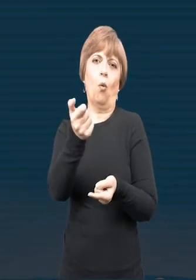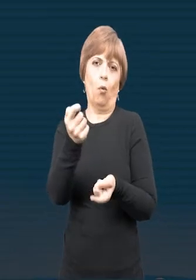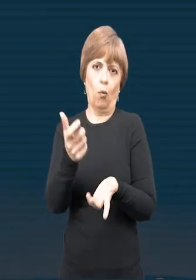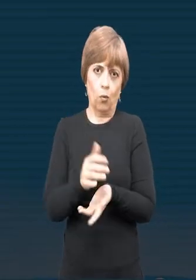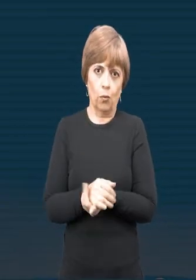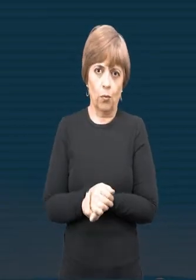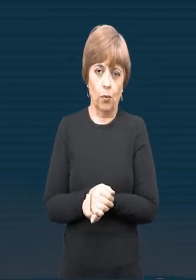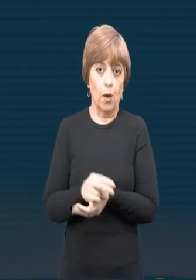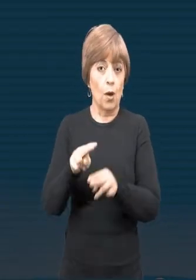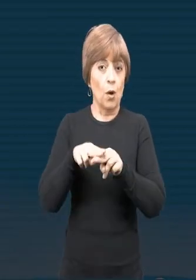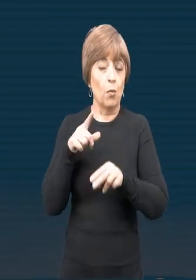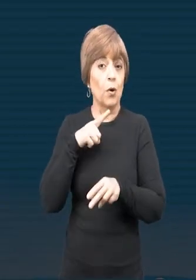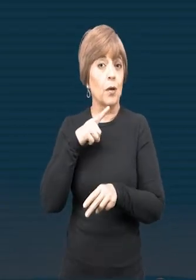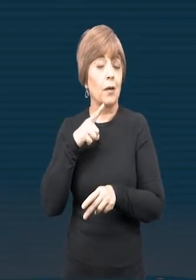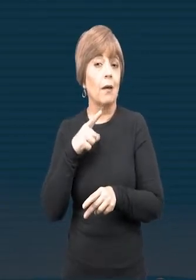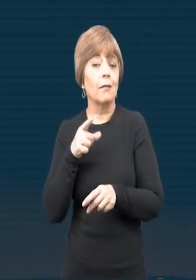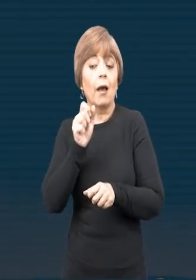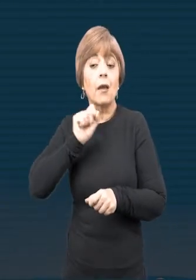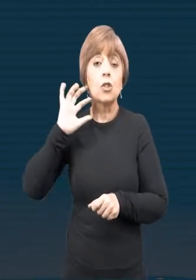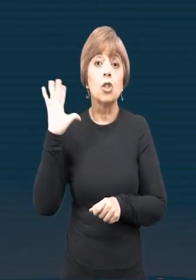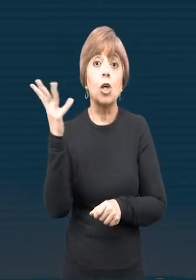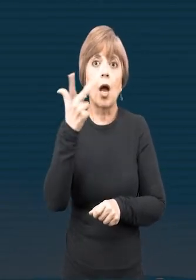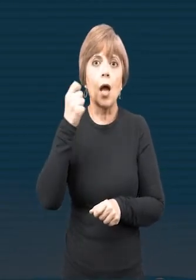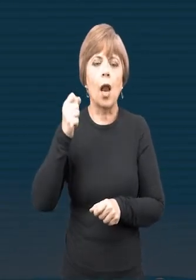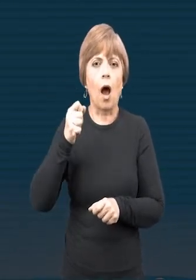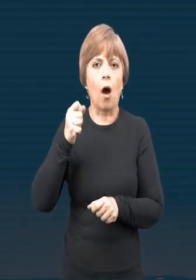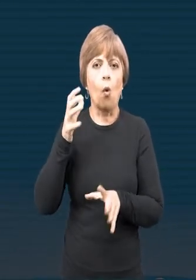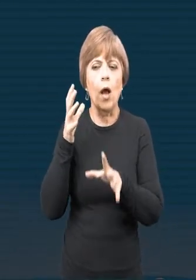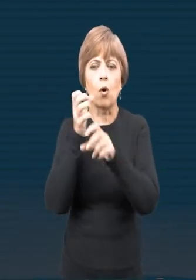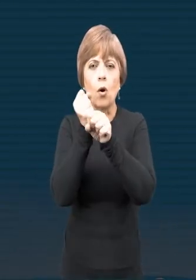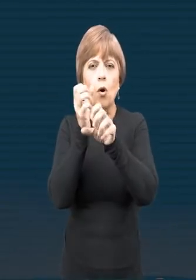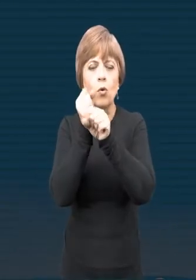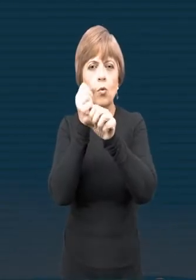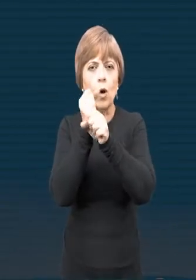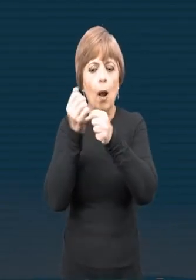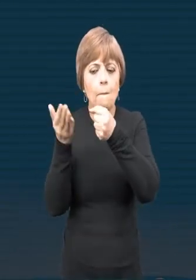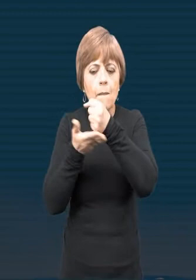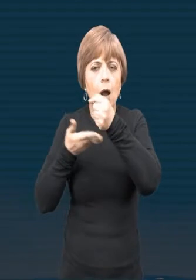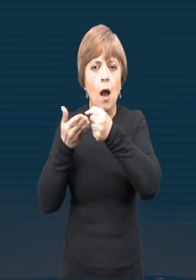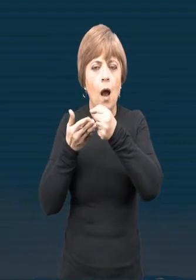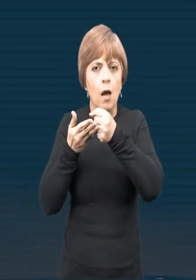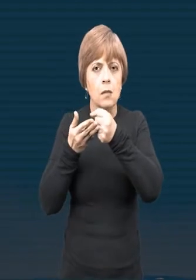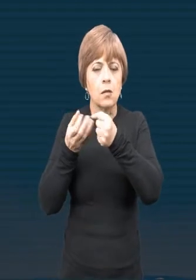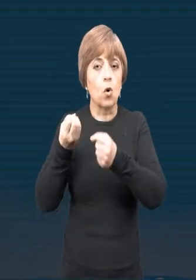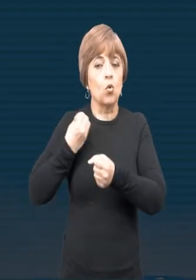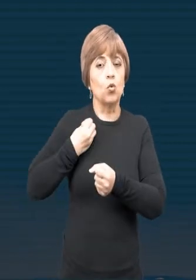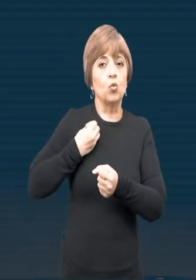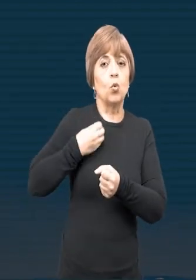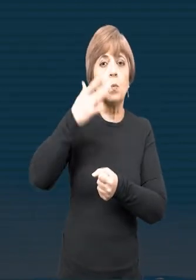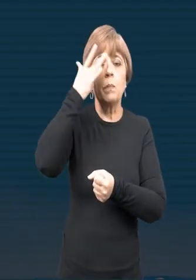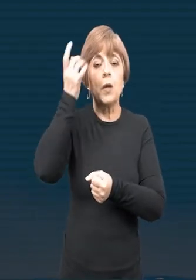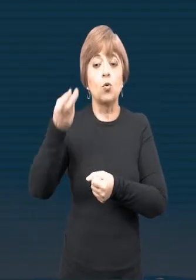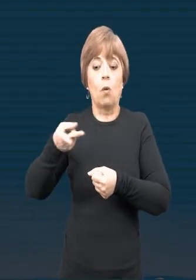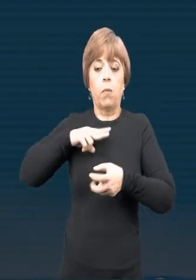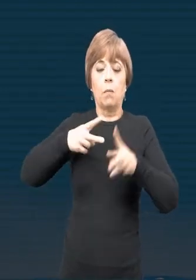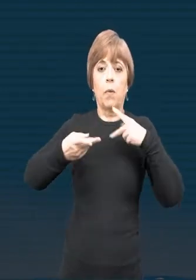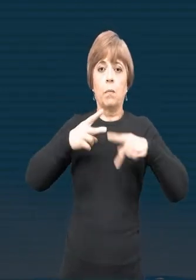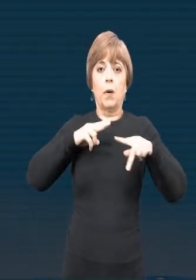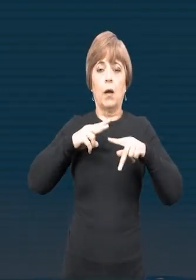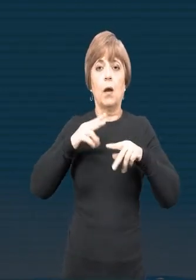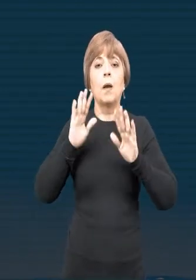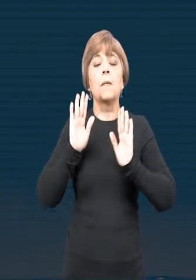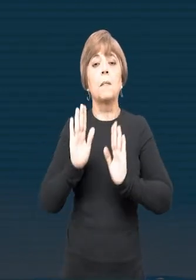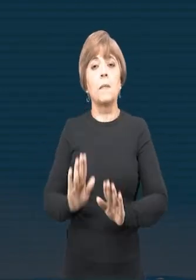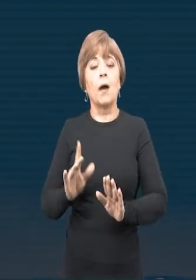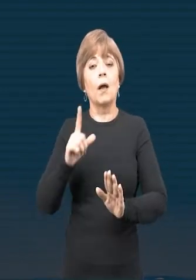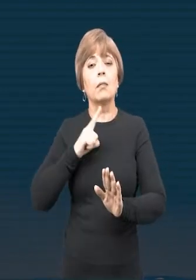todas essas taxas, de um modo geral, elas são calculadas com base no número de contágios, de pessoas contaminadas, e eu só